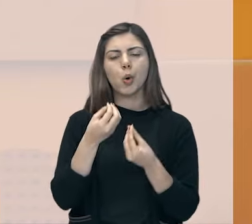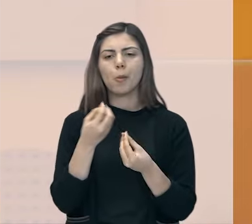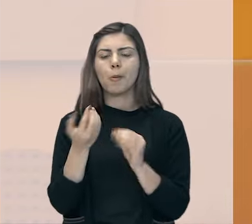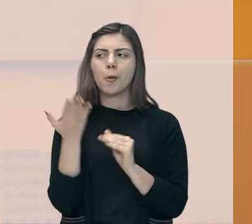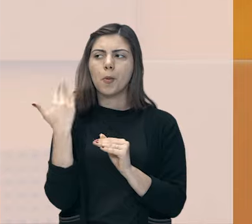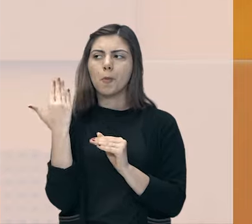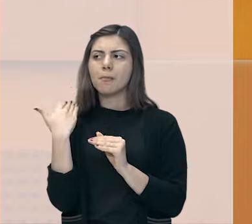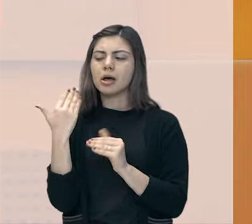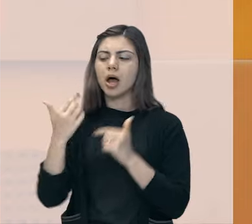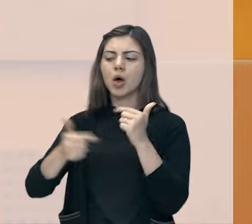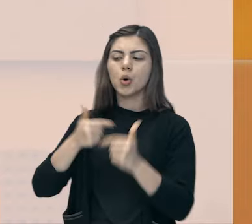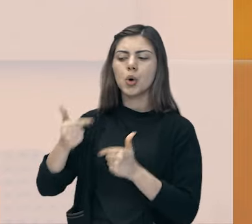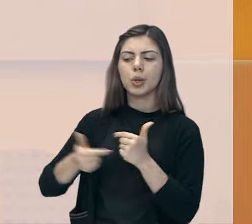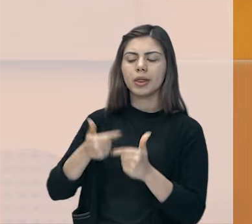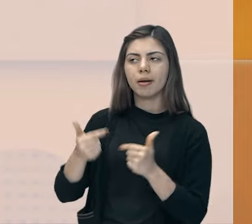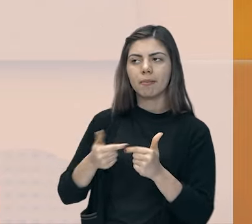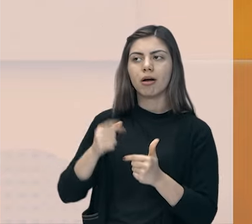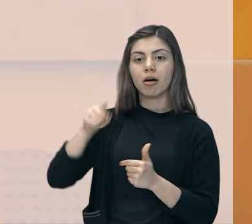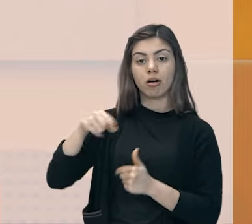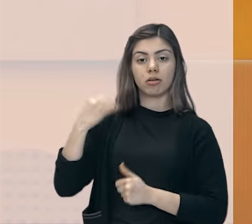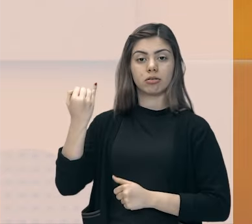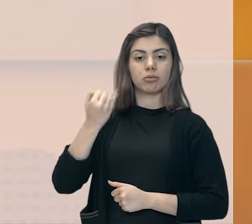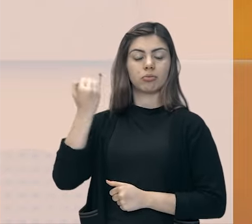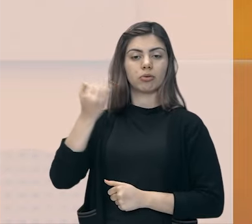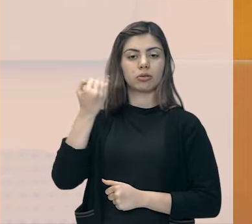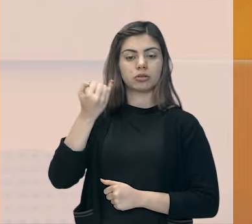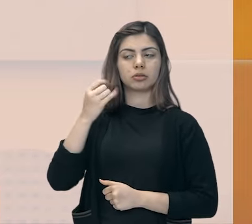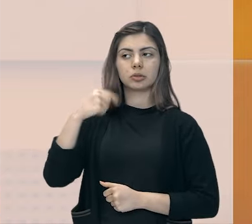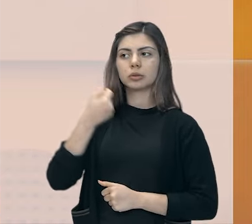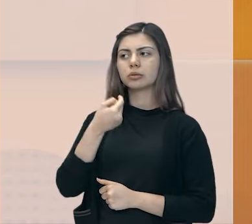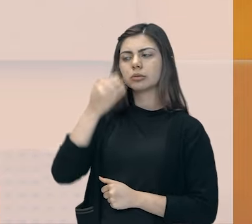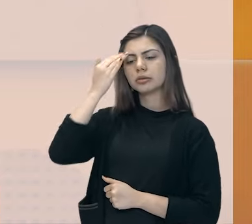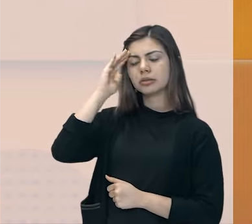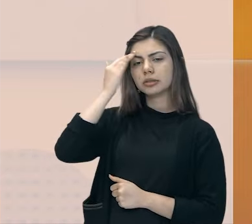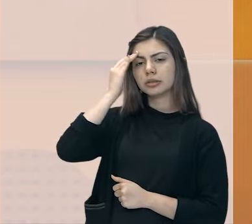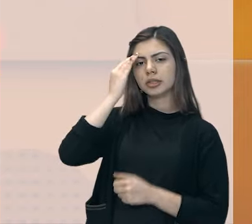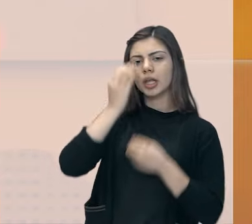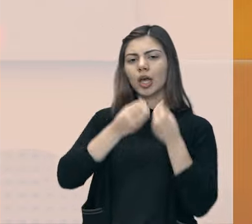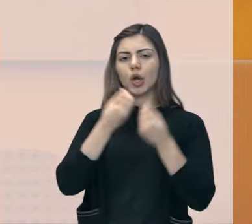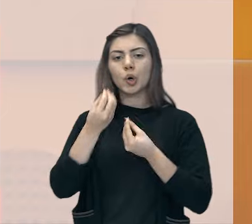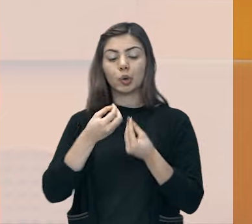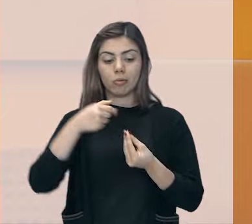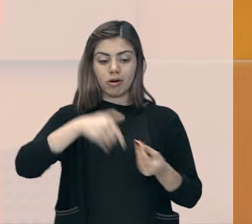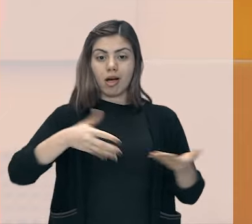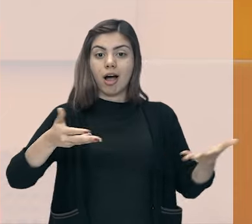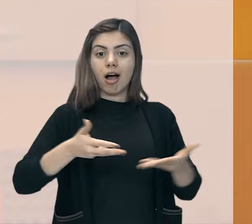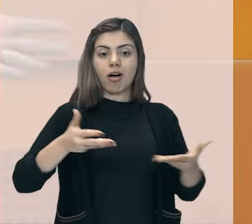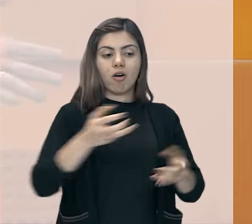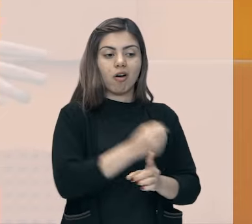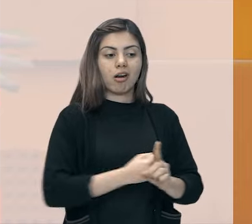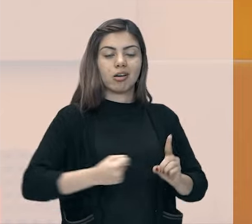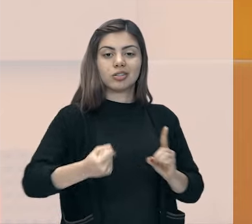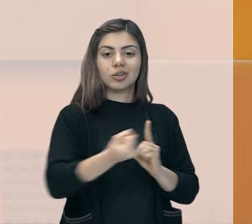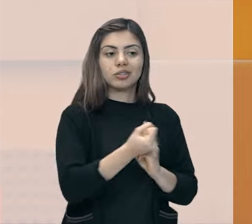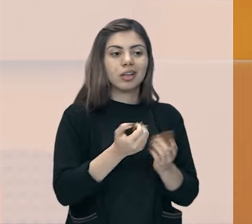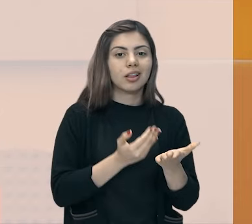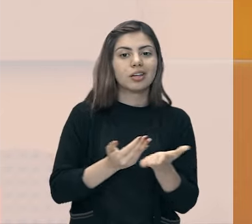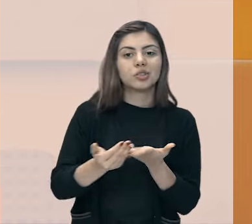na antiguidade é muito importante para que nós possamos entender como a nossa sociedade moderna